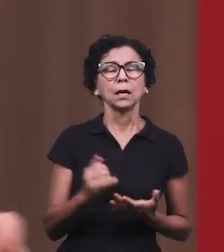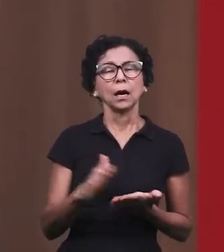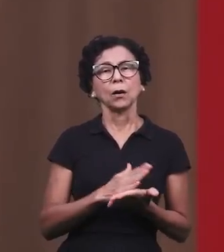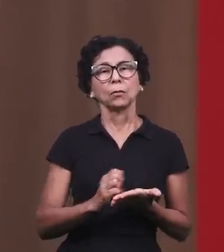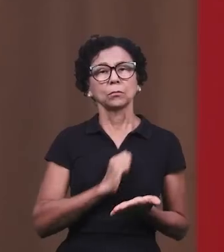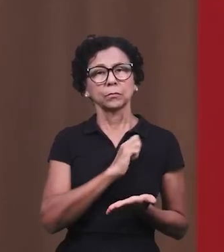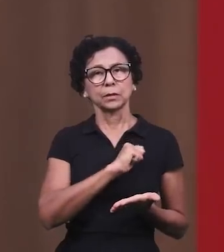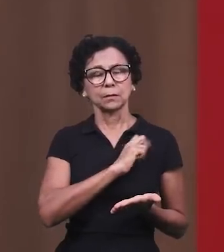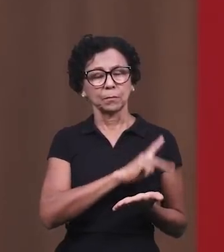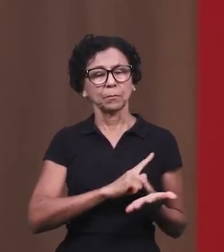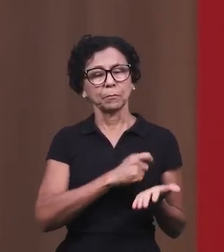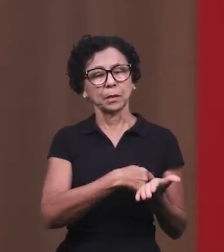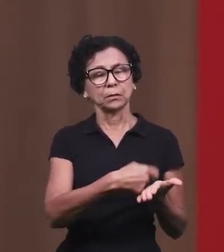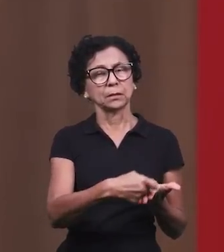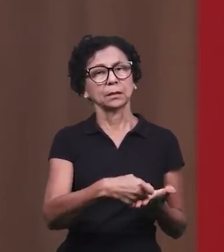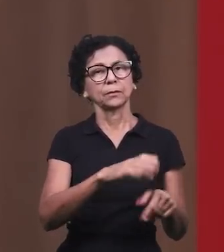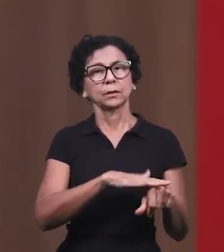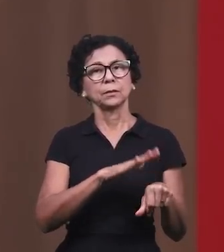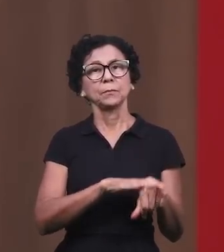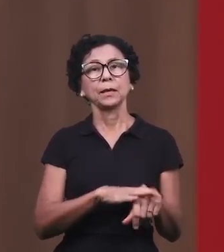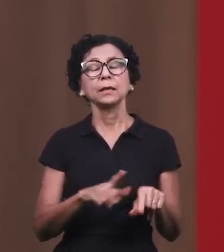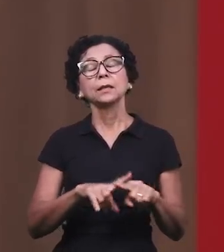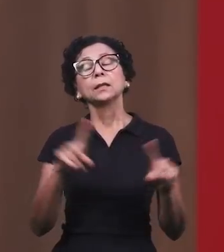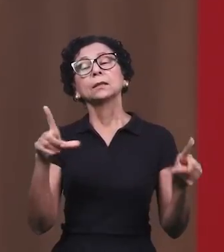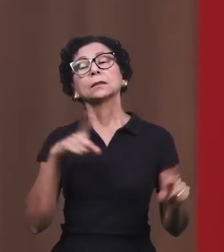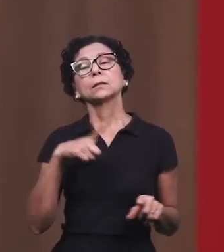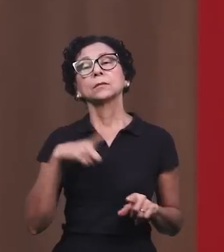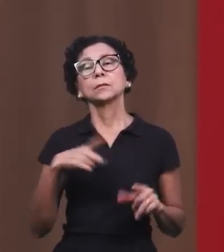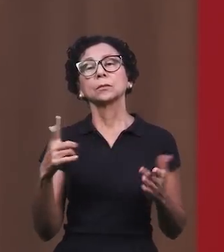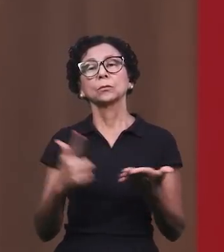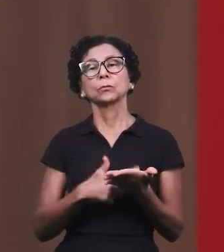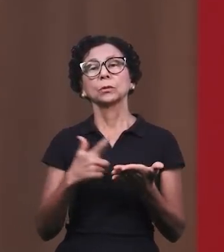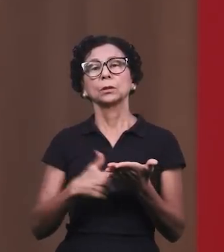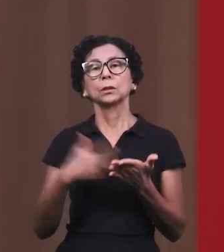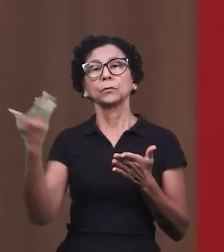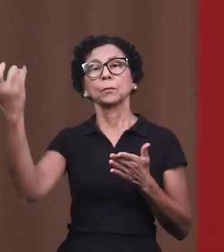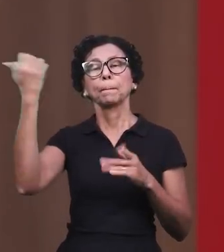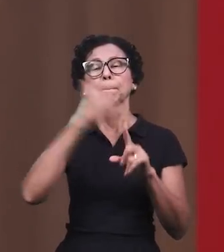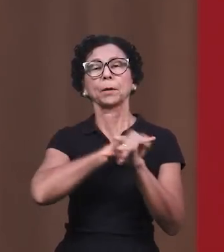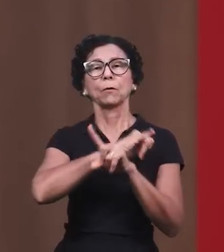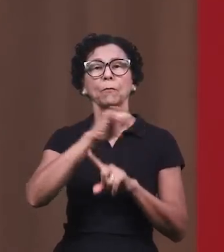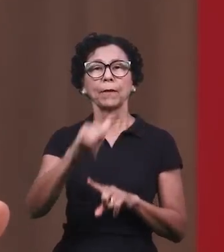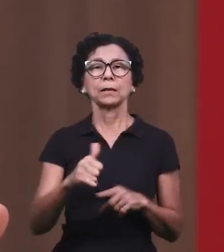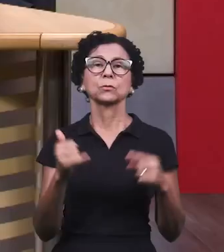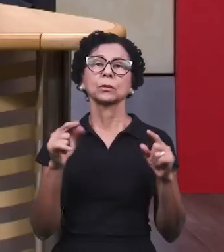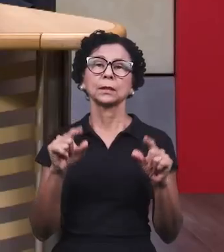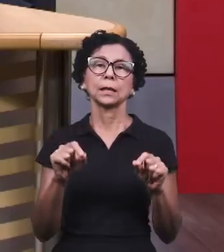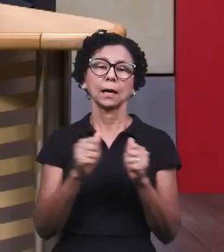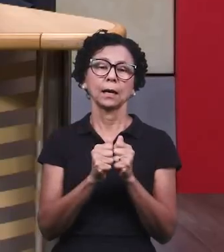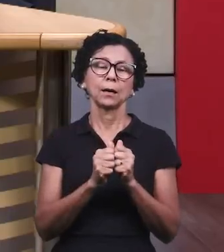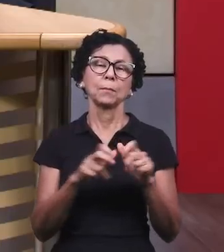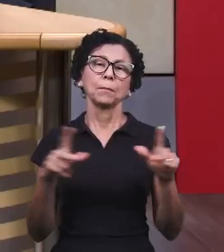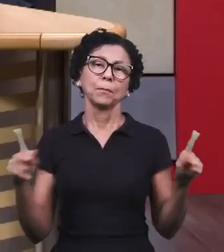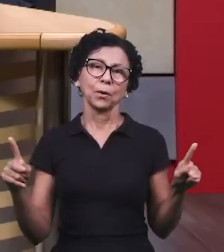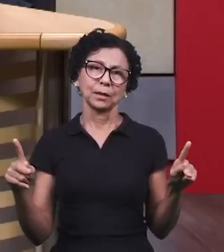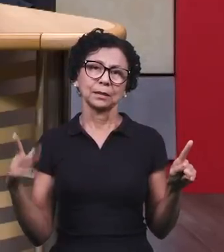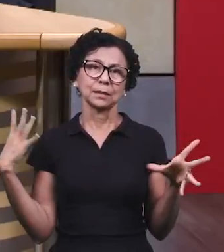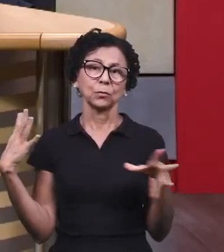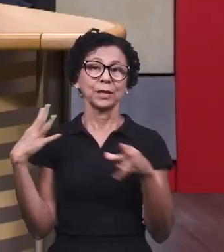Paulo, outras não, e nós temos por excelência o livro profético, que é o livro de Apocalipse que nós temos. Essa aí é